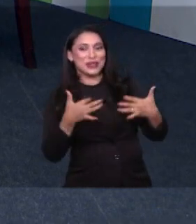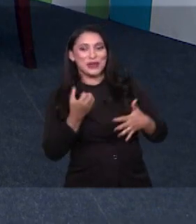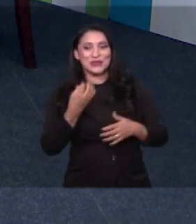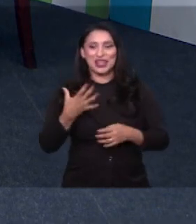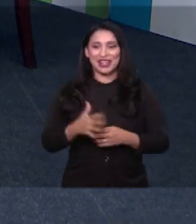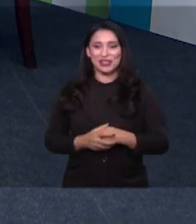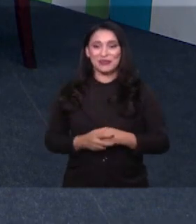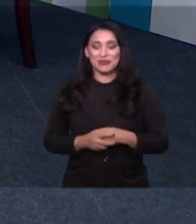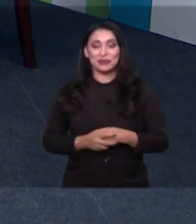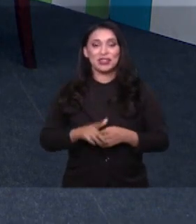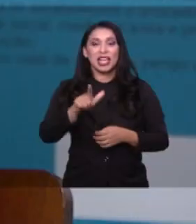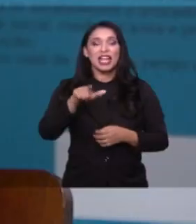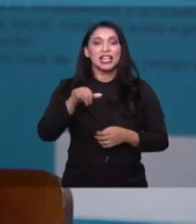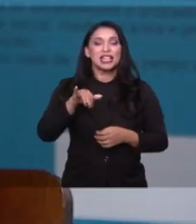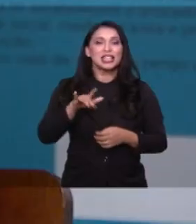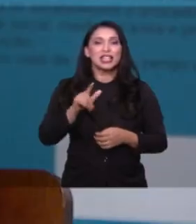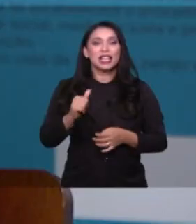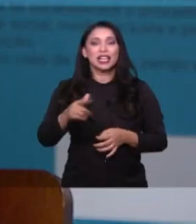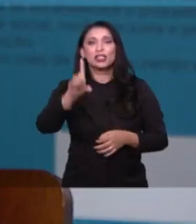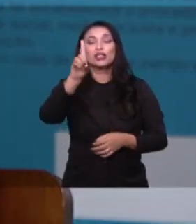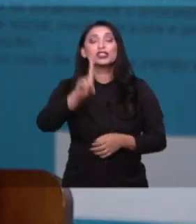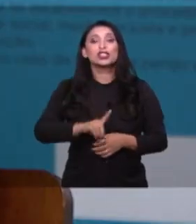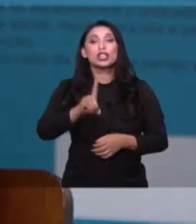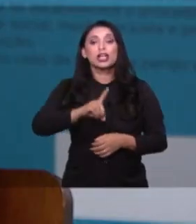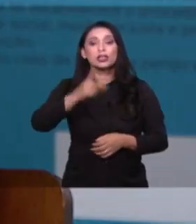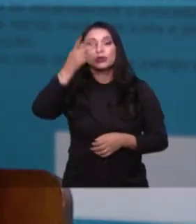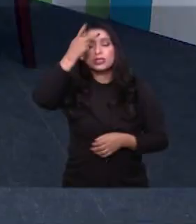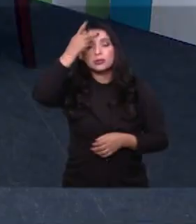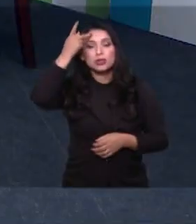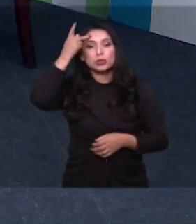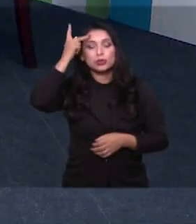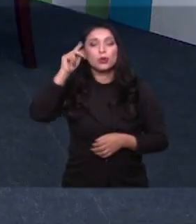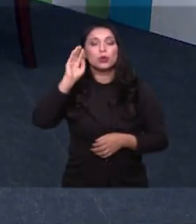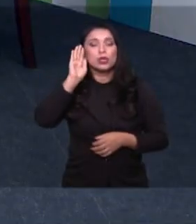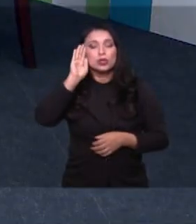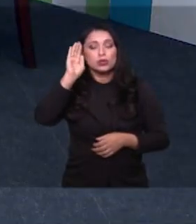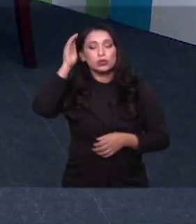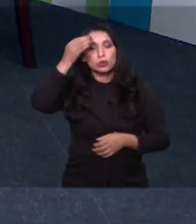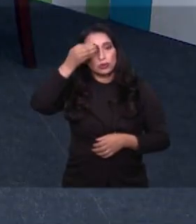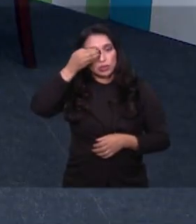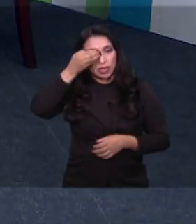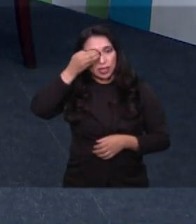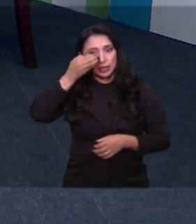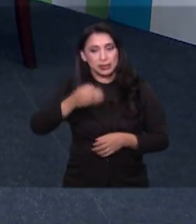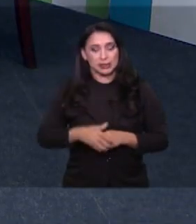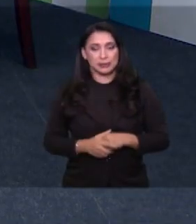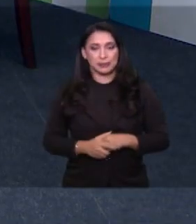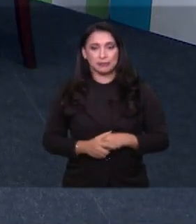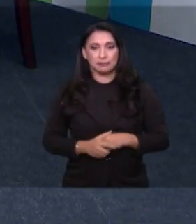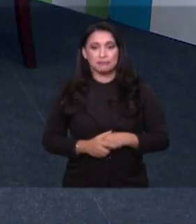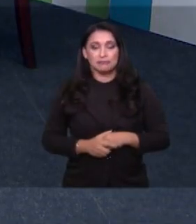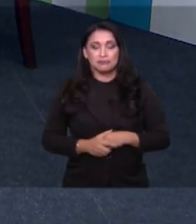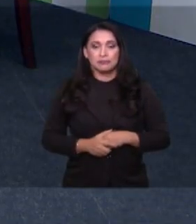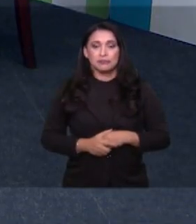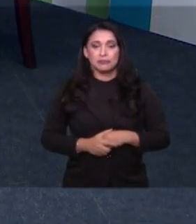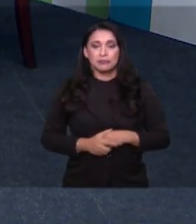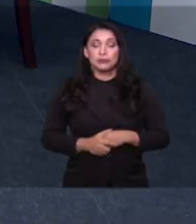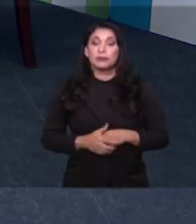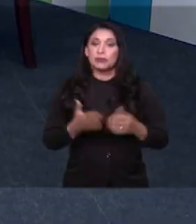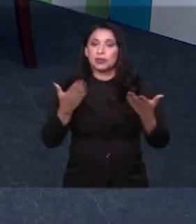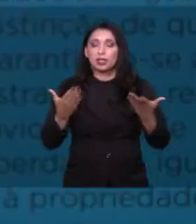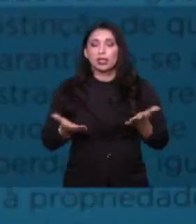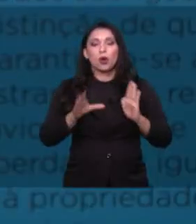Então, vamos falar um pouquinho dos direitos das pessoas surdo-cegas. Então, vamos começar com um